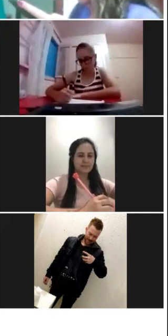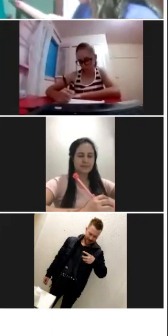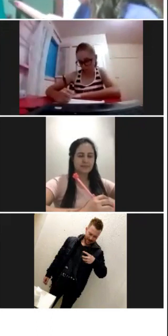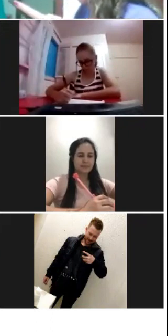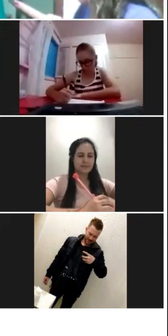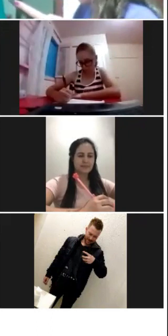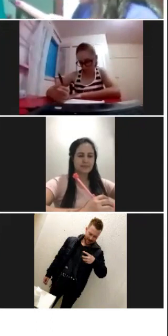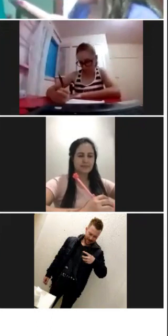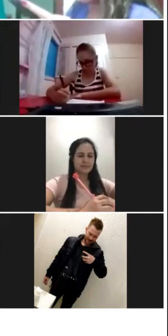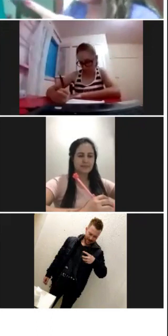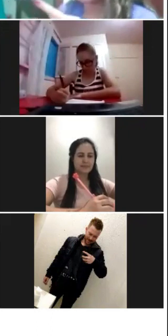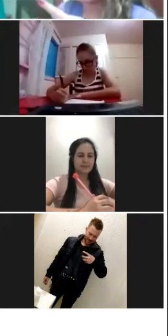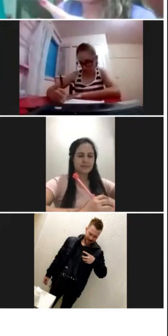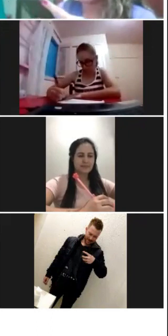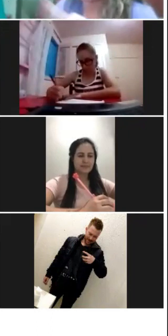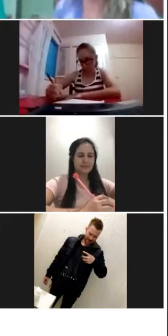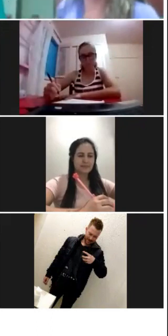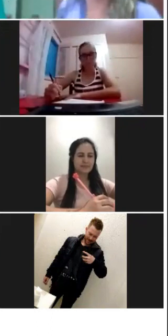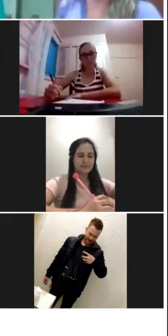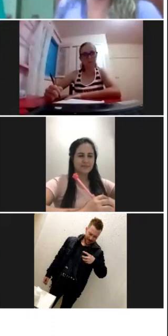Ana Maria, você está mexendo no celular de novo.